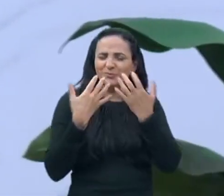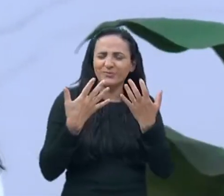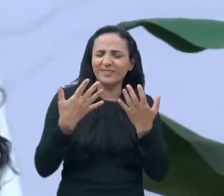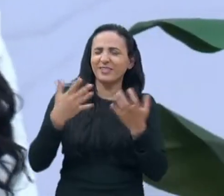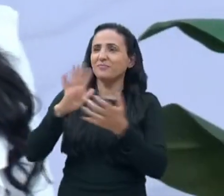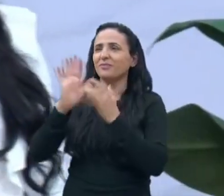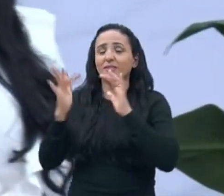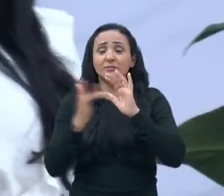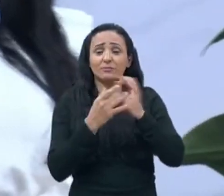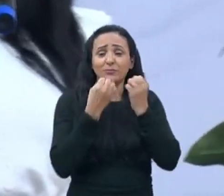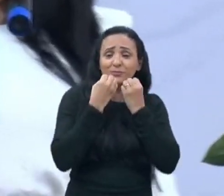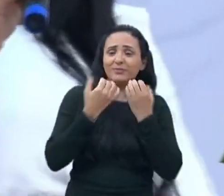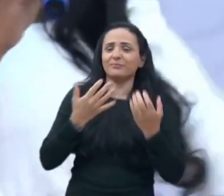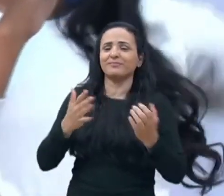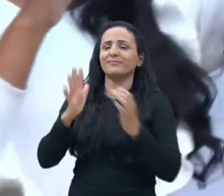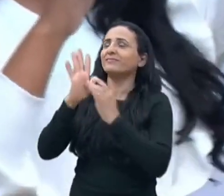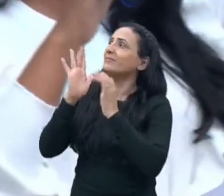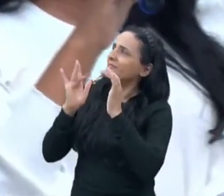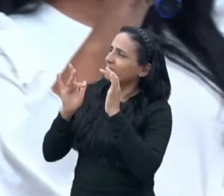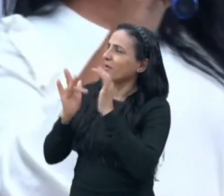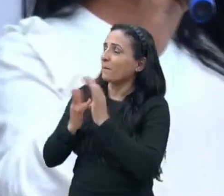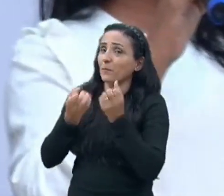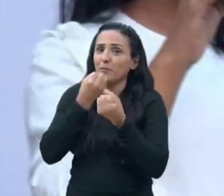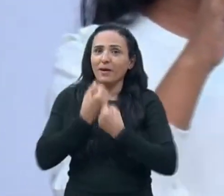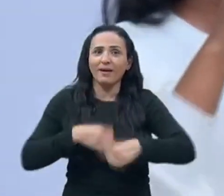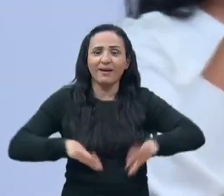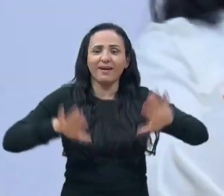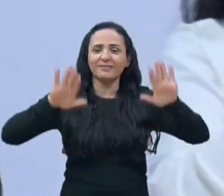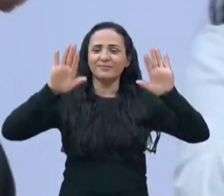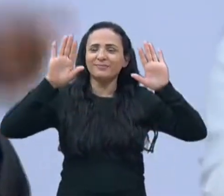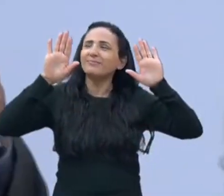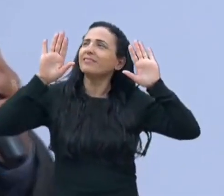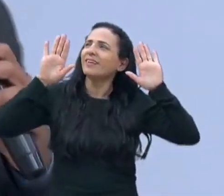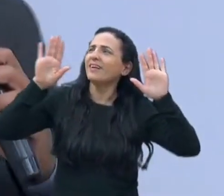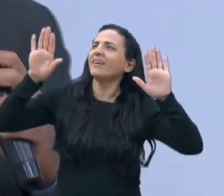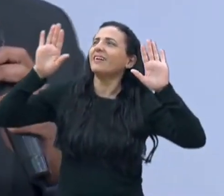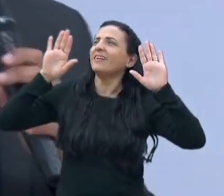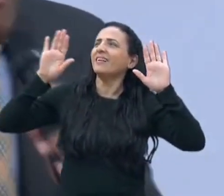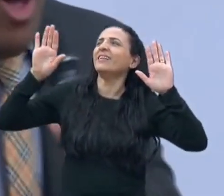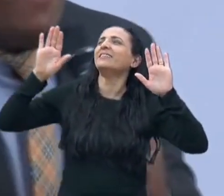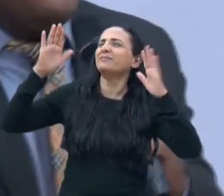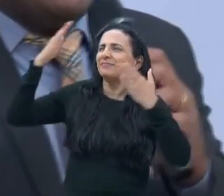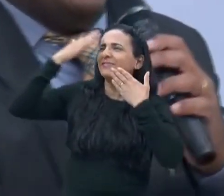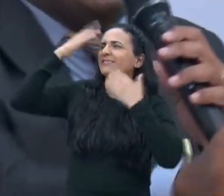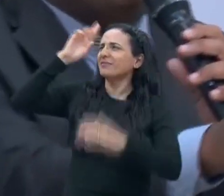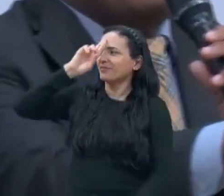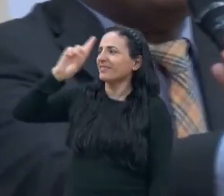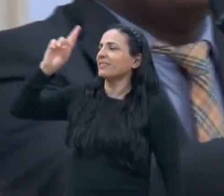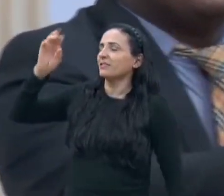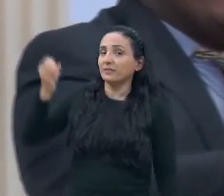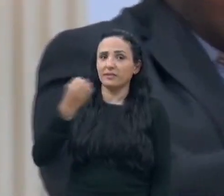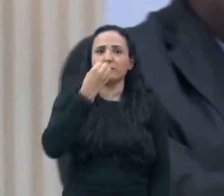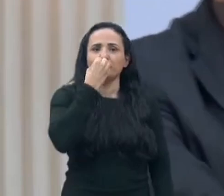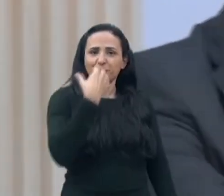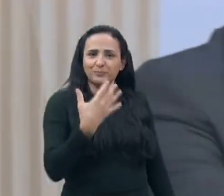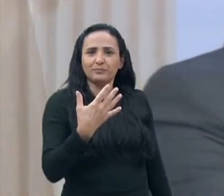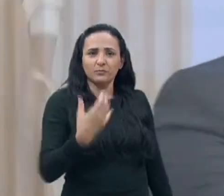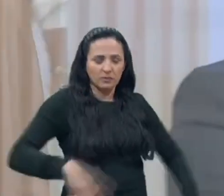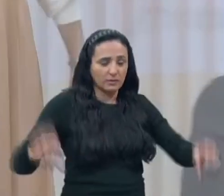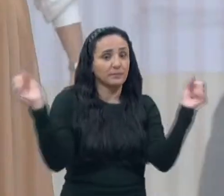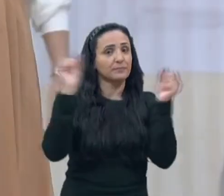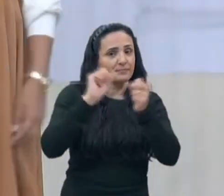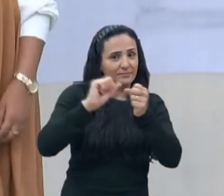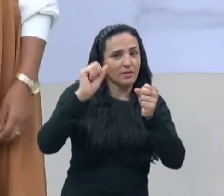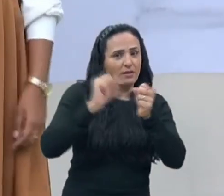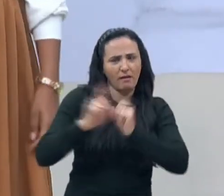bom, Jesus é bom, Jesus é bom. Levante a mão pra adorar o Deus que é bom. Ele é bom, ele